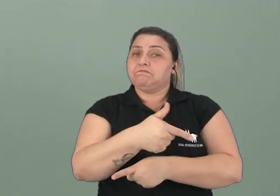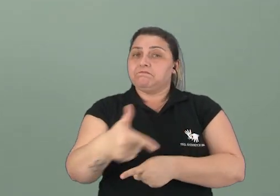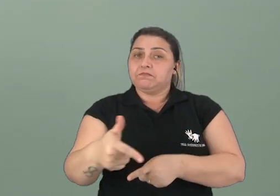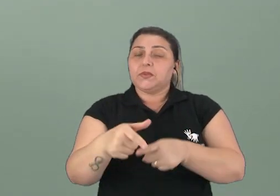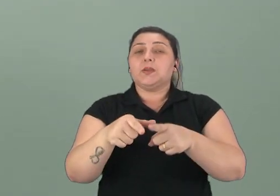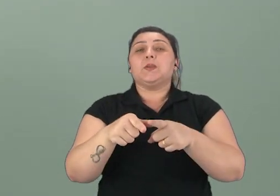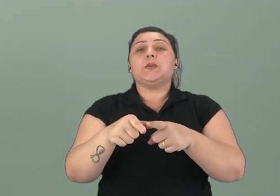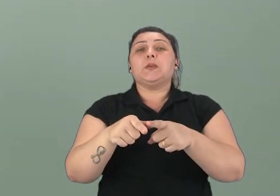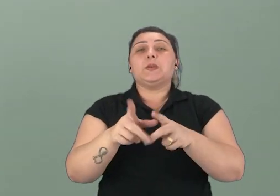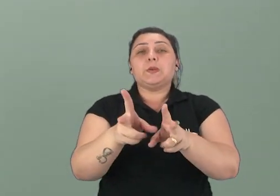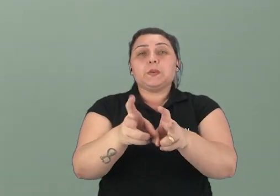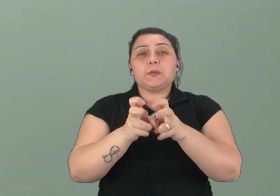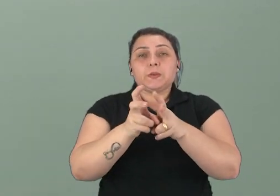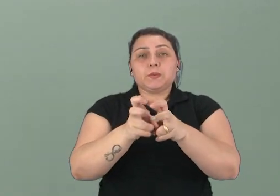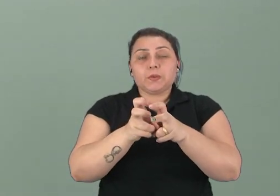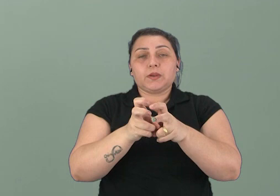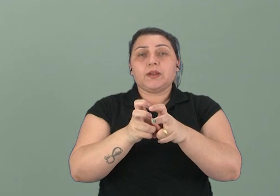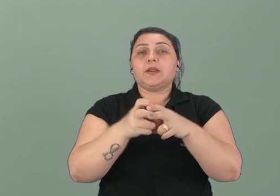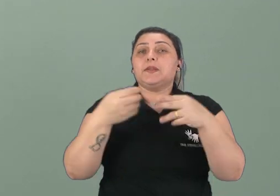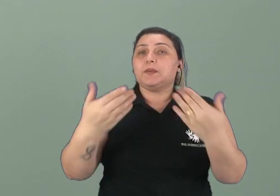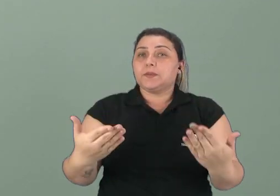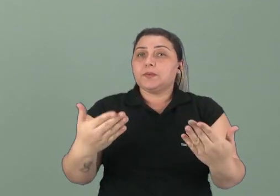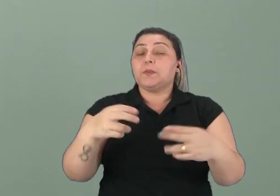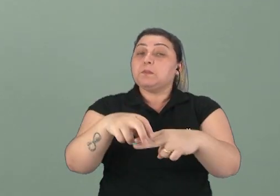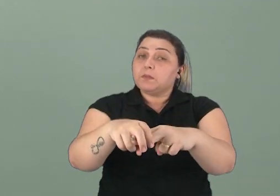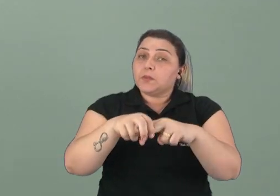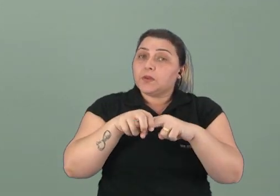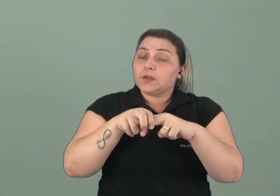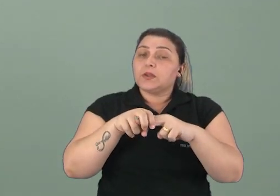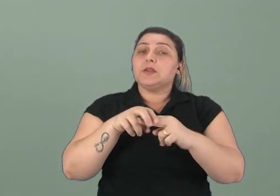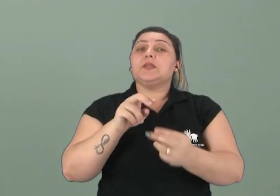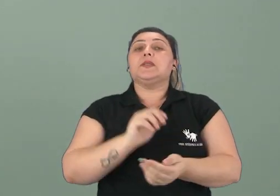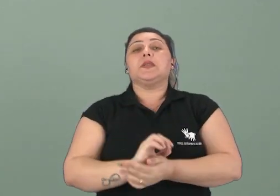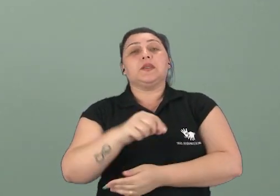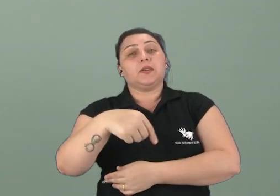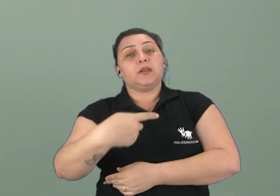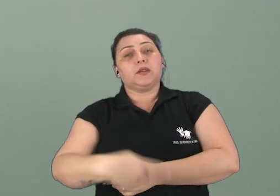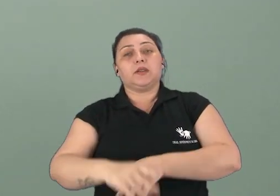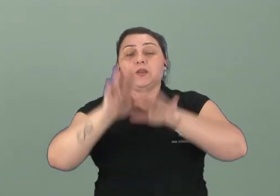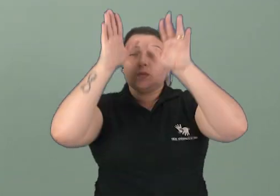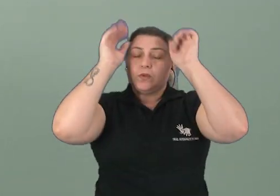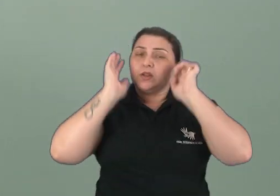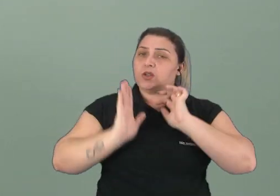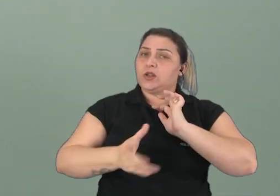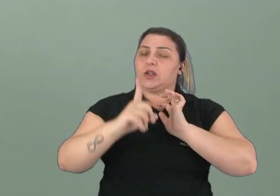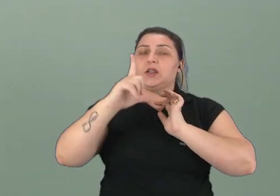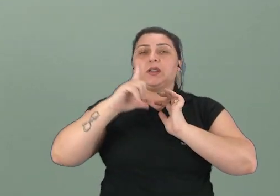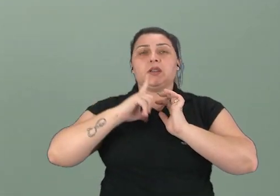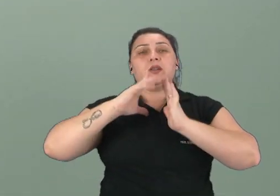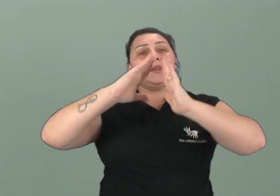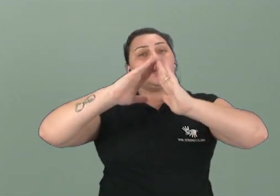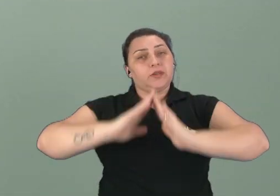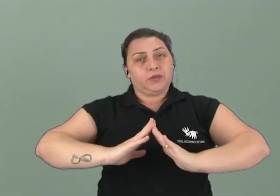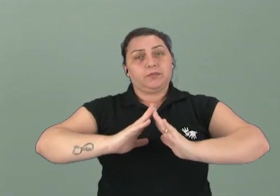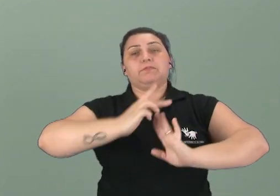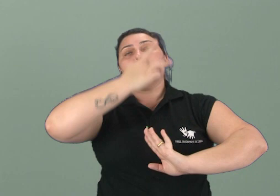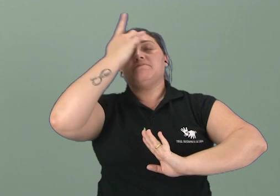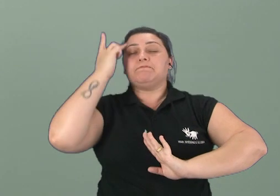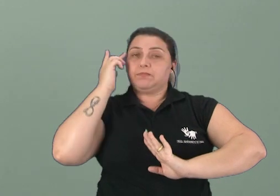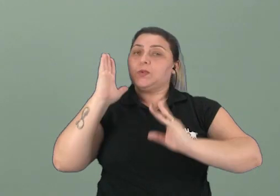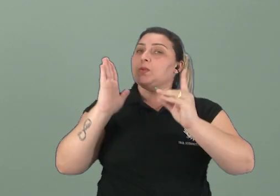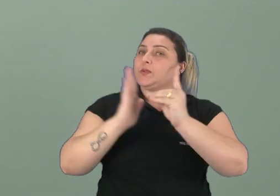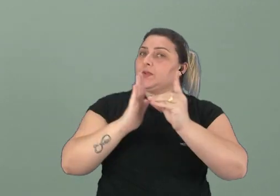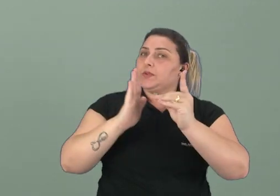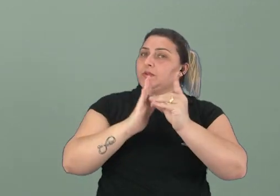sido exploradas por eles, né? Por isso, aqui no Acre já havia habitantes, sim. E esses habitantes eram